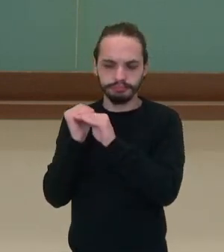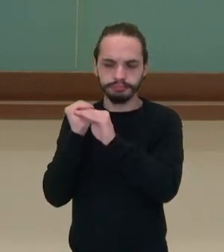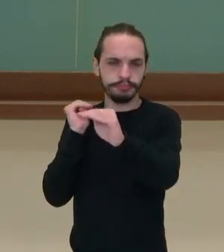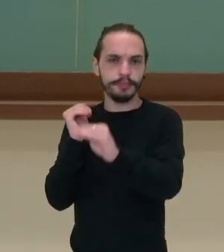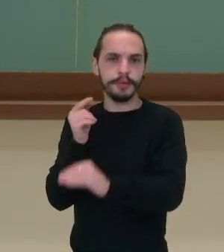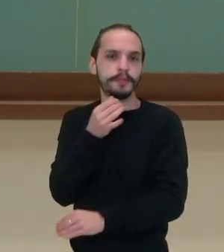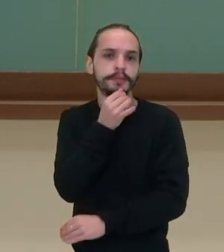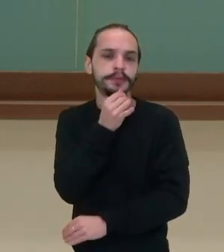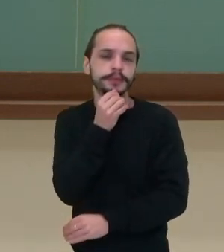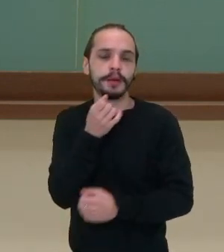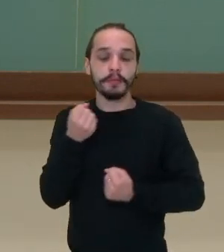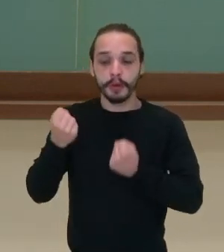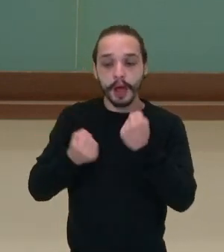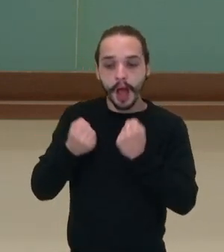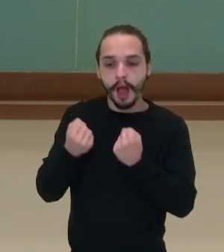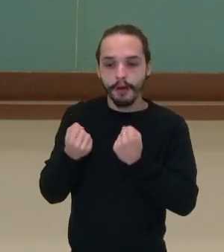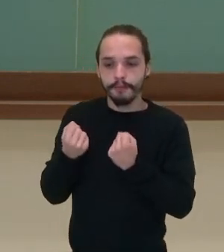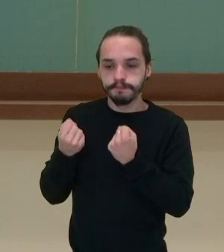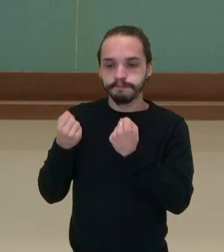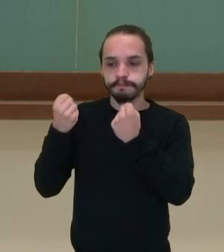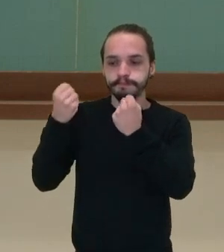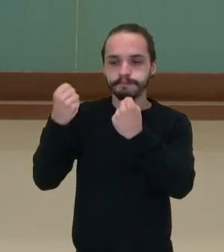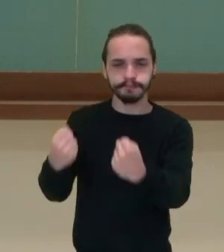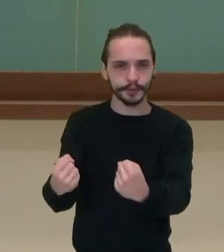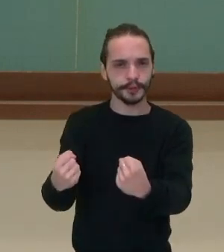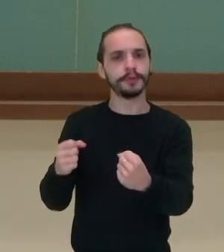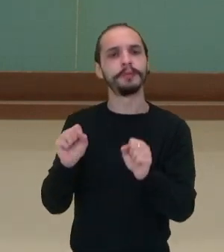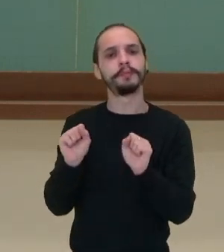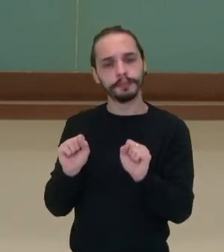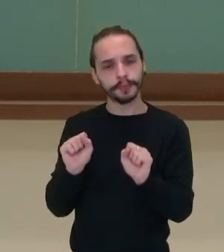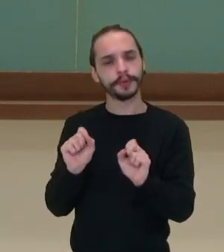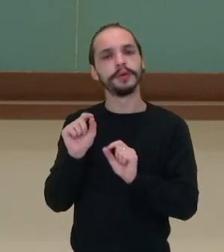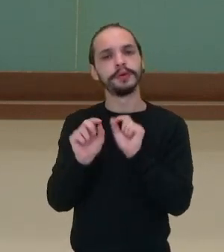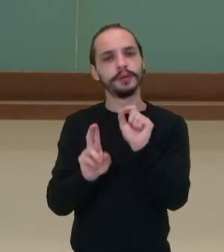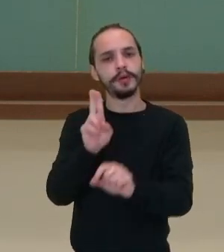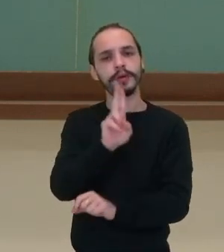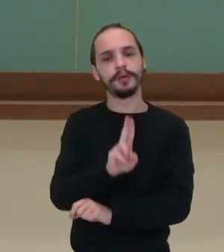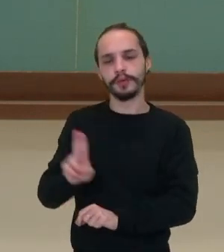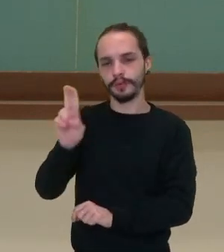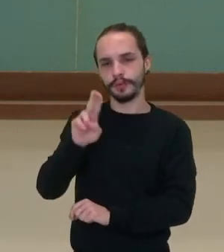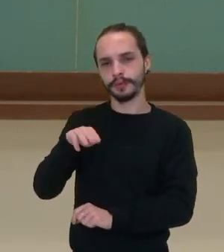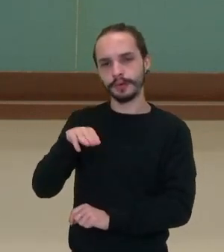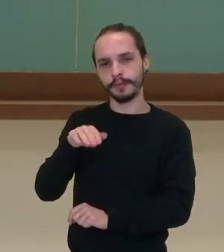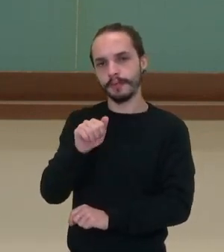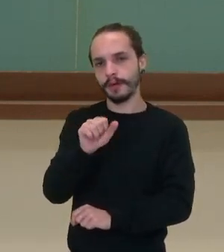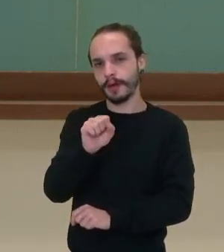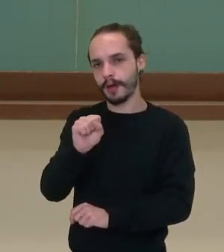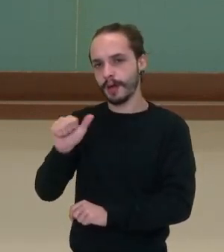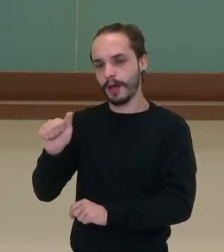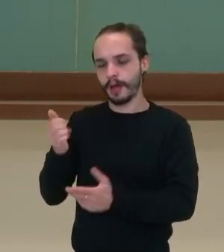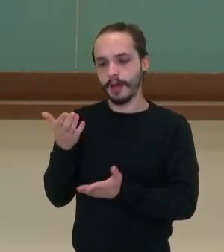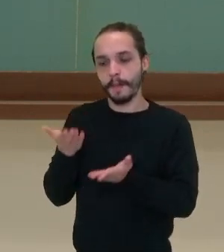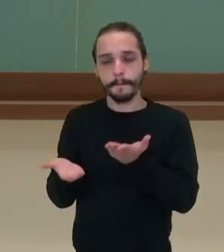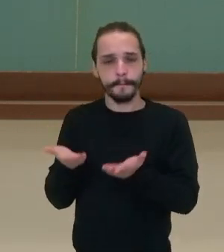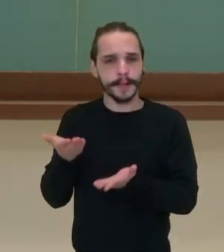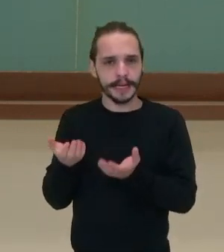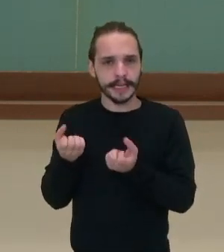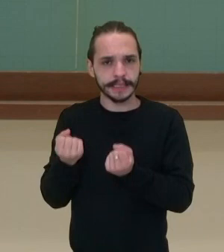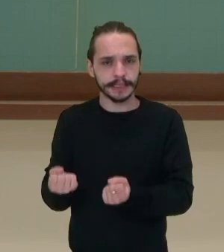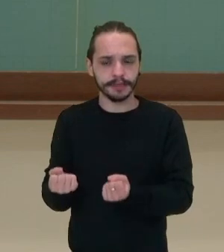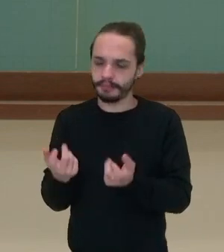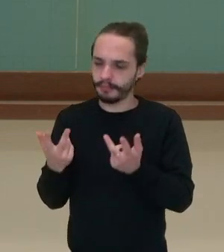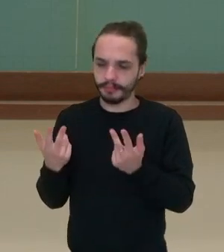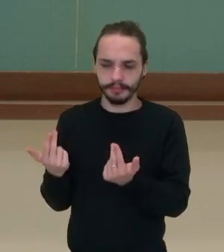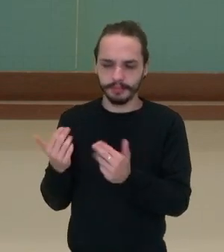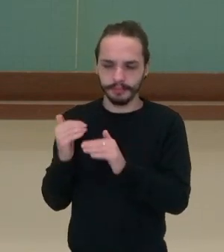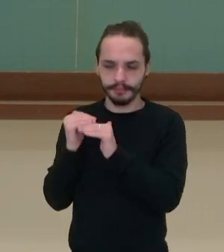veículo se deslocando, aquela coisa toda, você pode utilizar com a ideia da massa constante. Fazendo isso, você pode